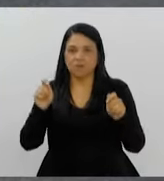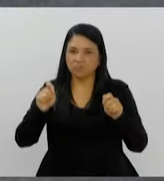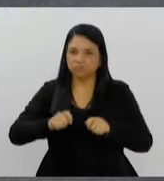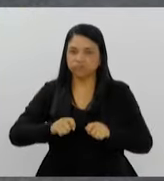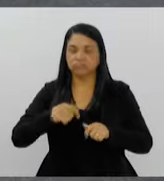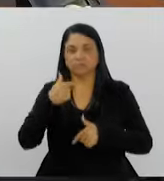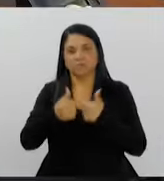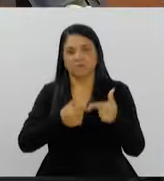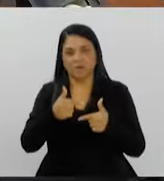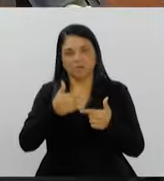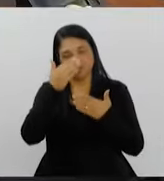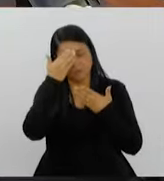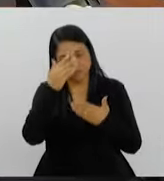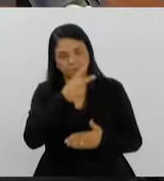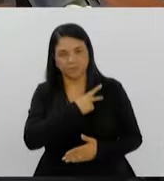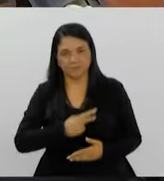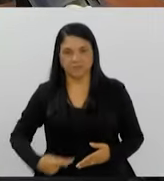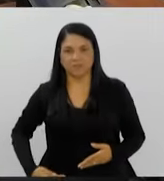obrigado senhor